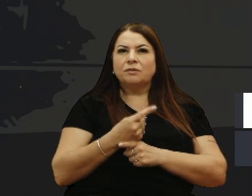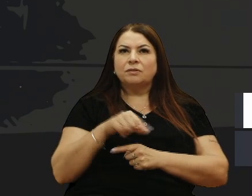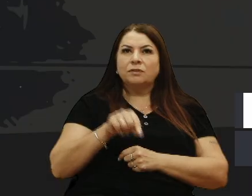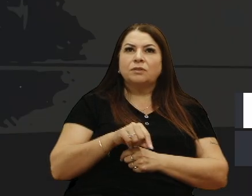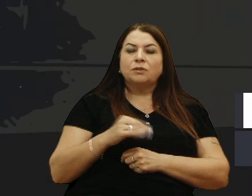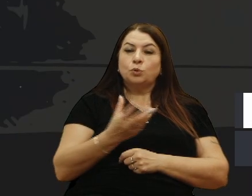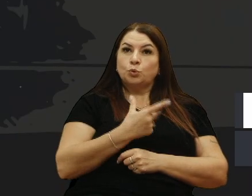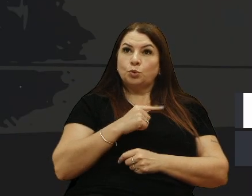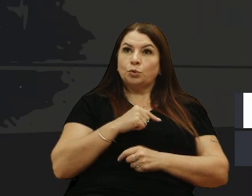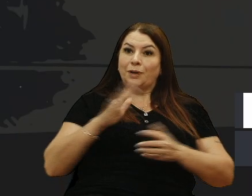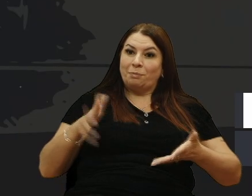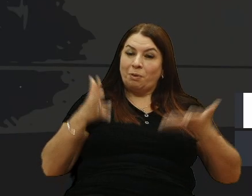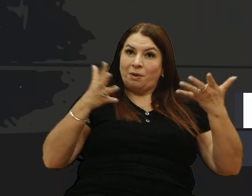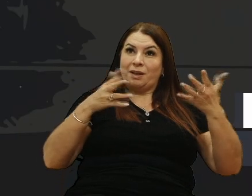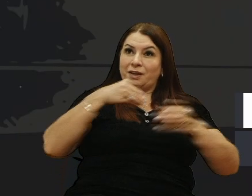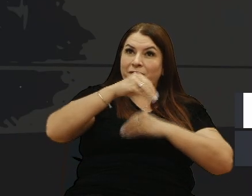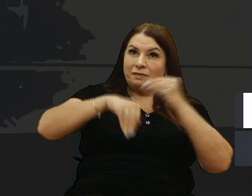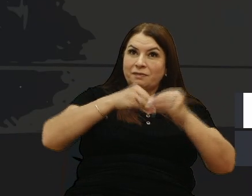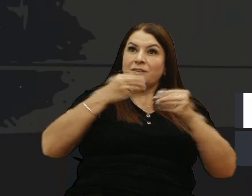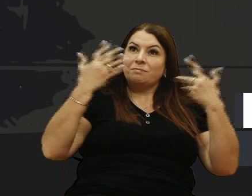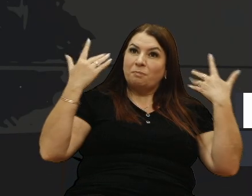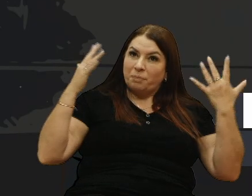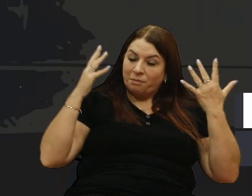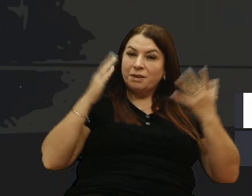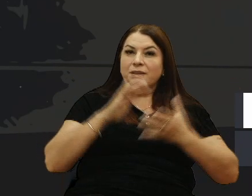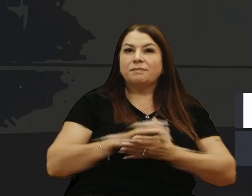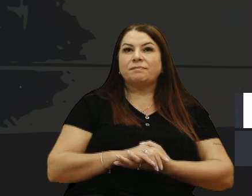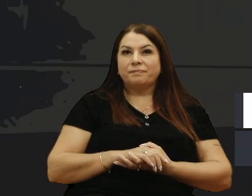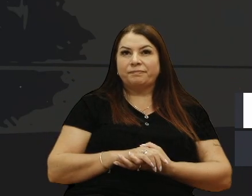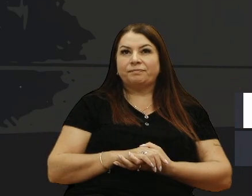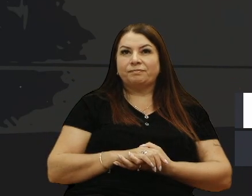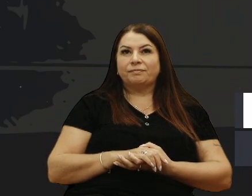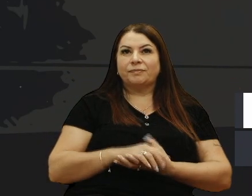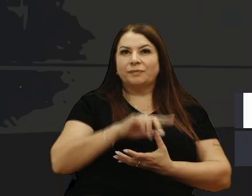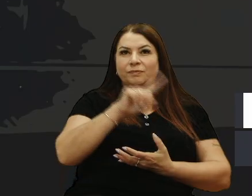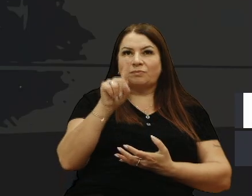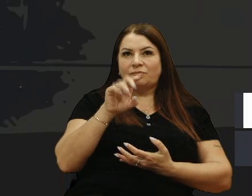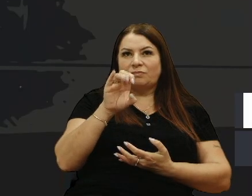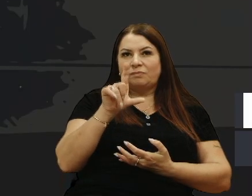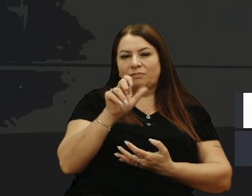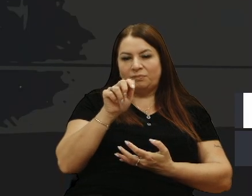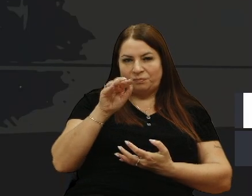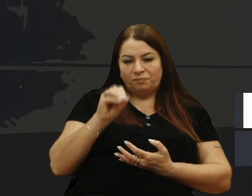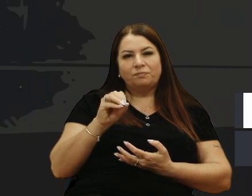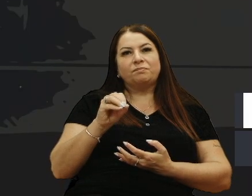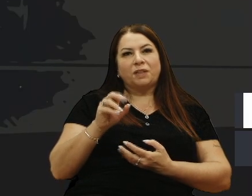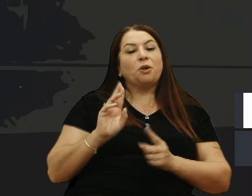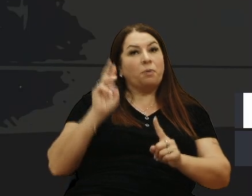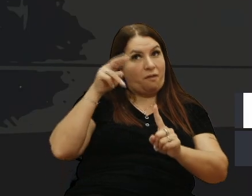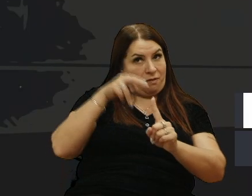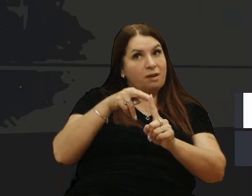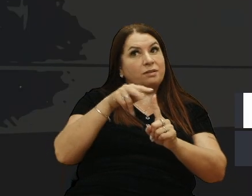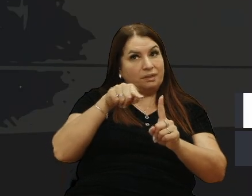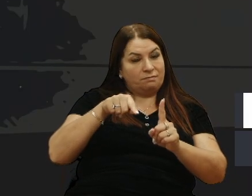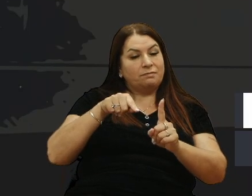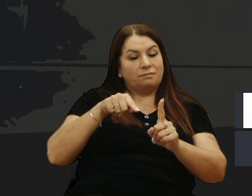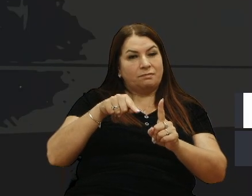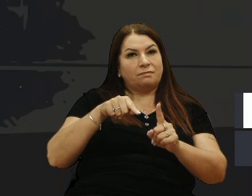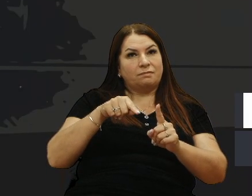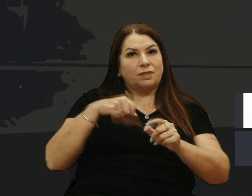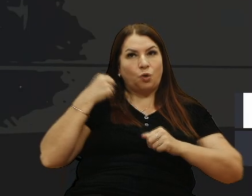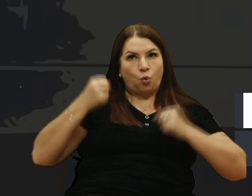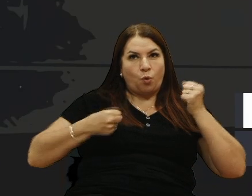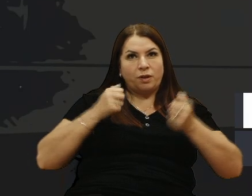mundo empolgado, envolvido. Então, parabéns ao Zelfino, que é, sem dúvida nenhuma, uma referência na corrida e